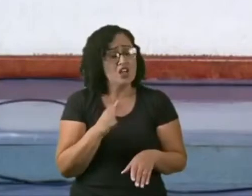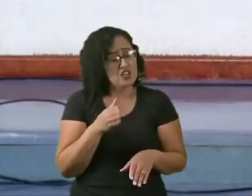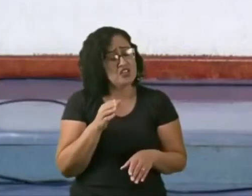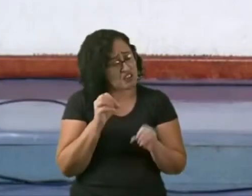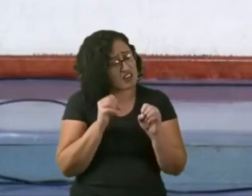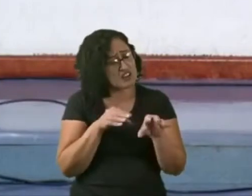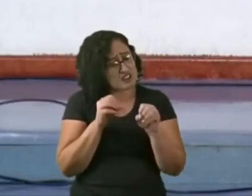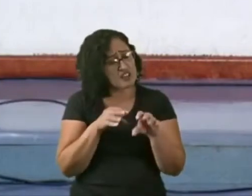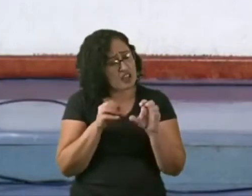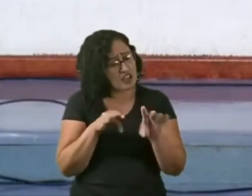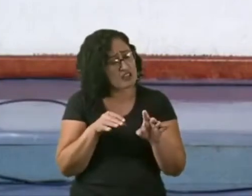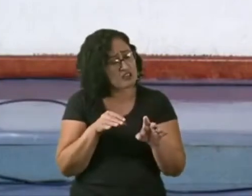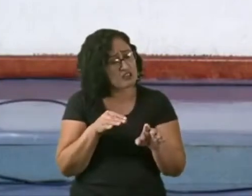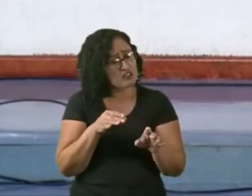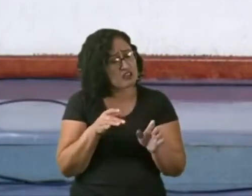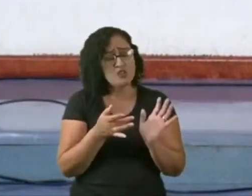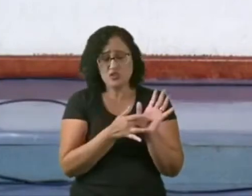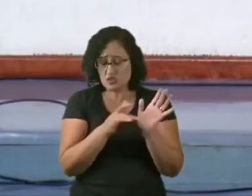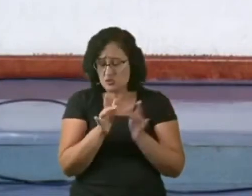E aí Jesus ele